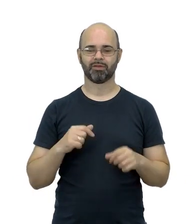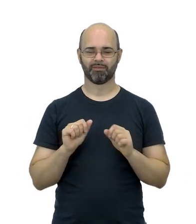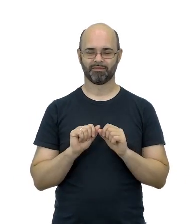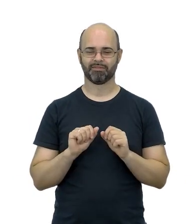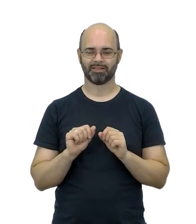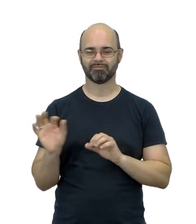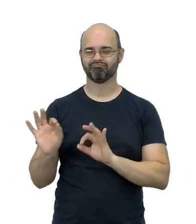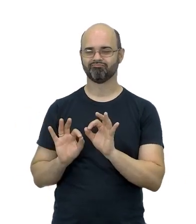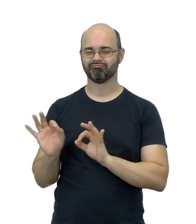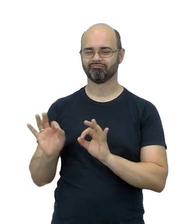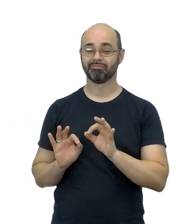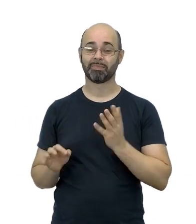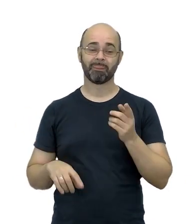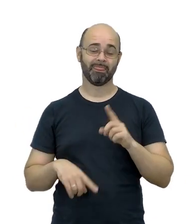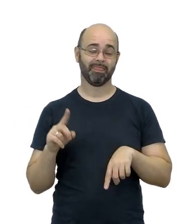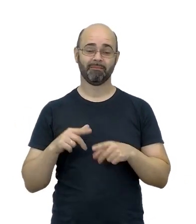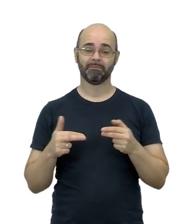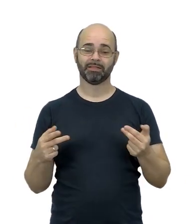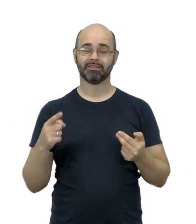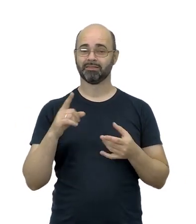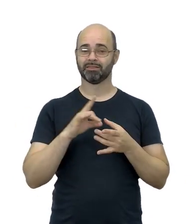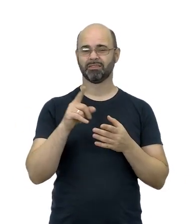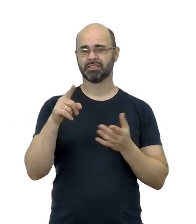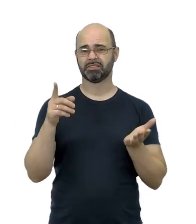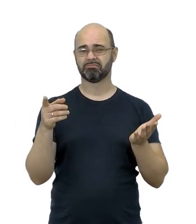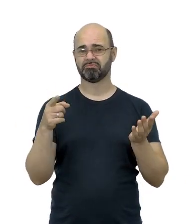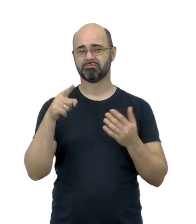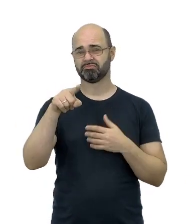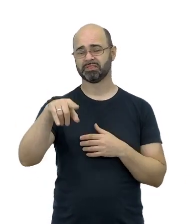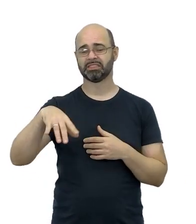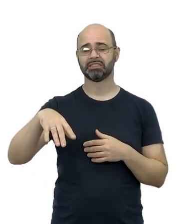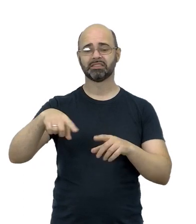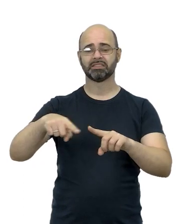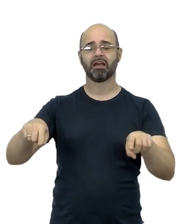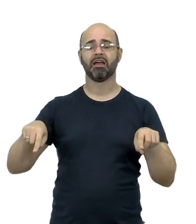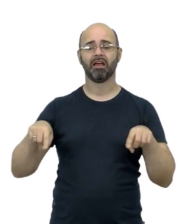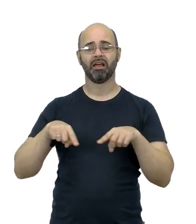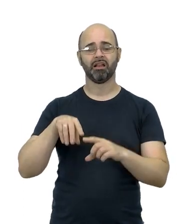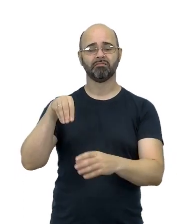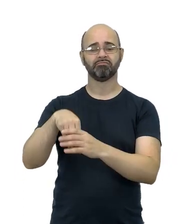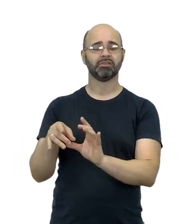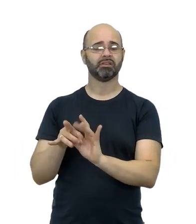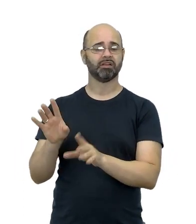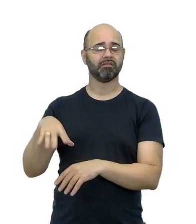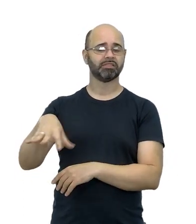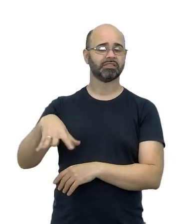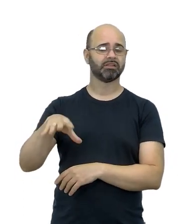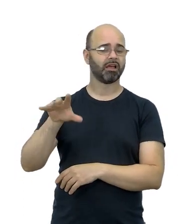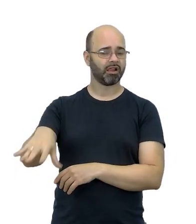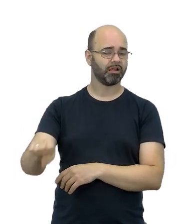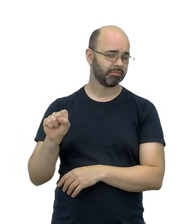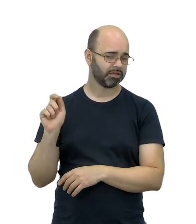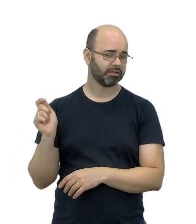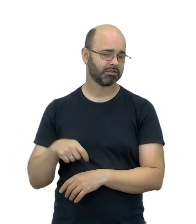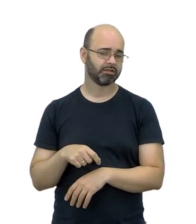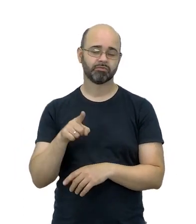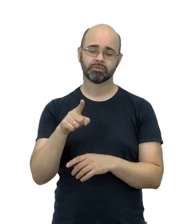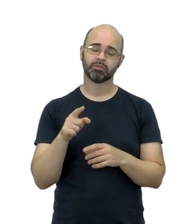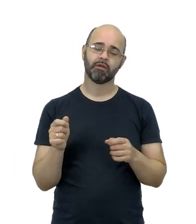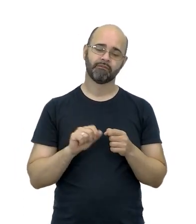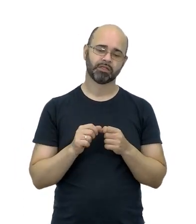perceber que esse também é um material que você pode ter na sua sala disponível. Né? Faz ali alguns pacotinhos